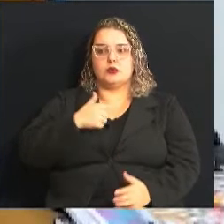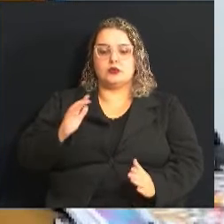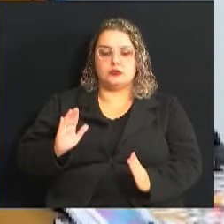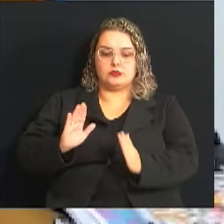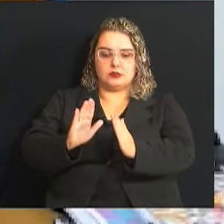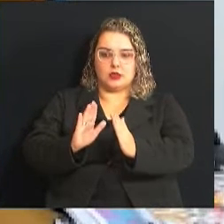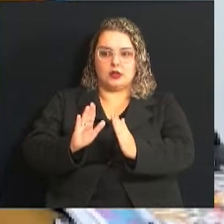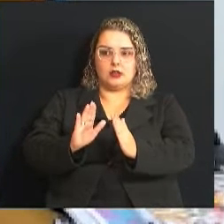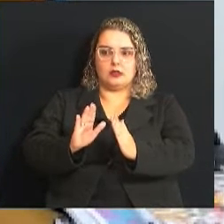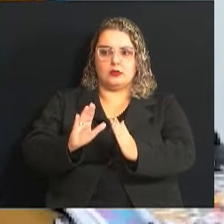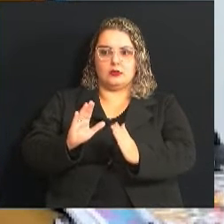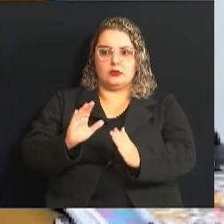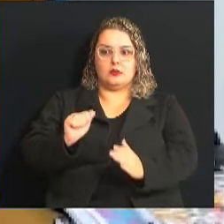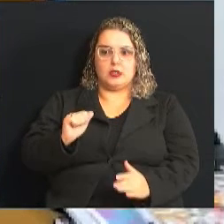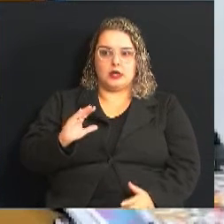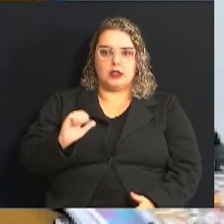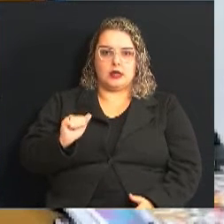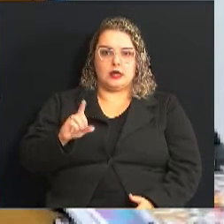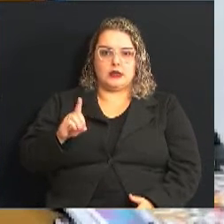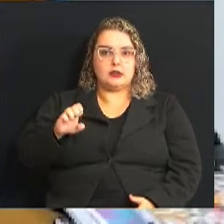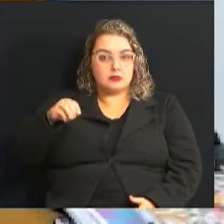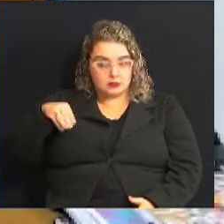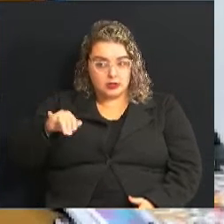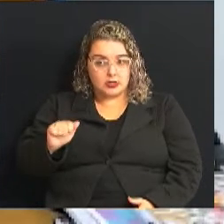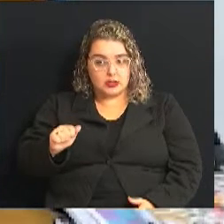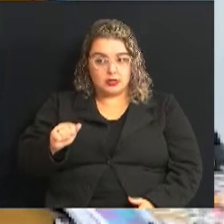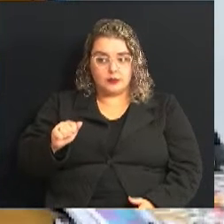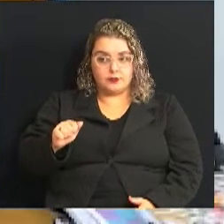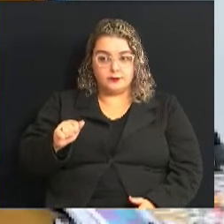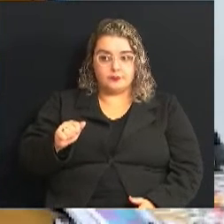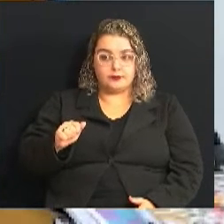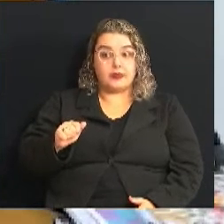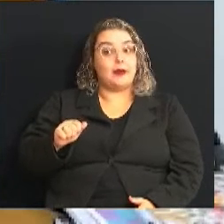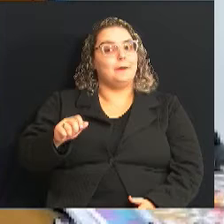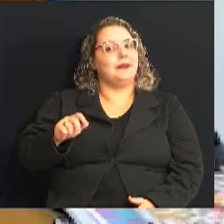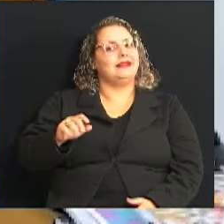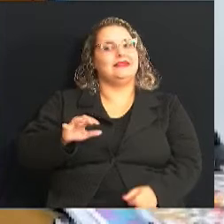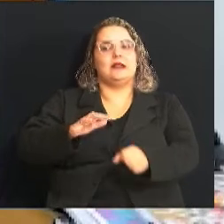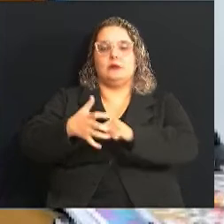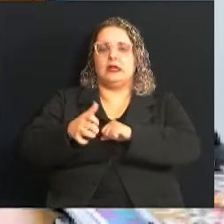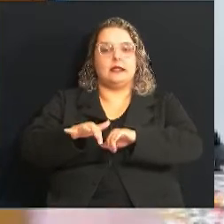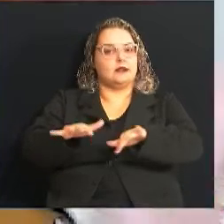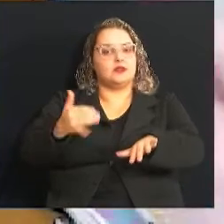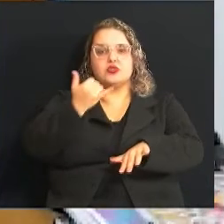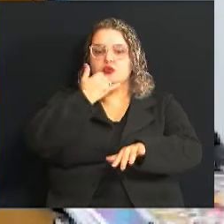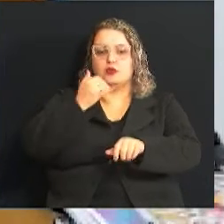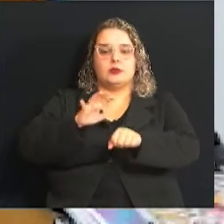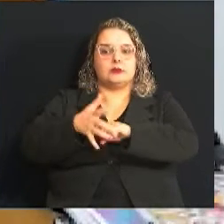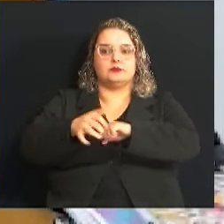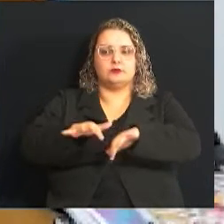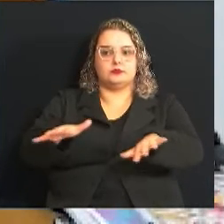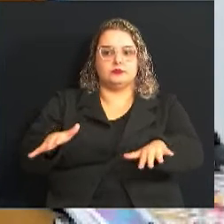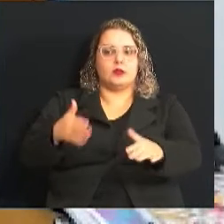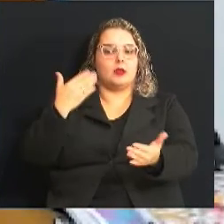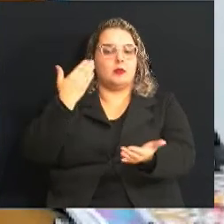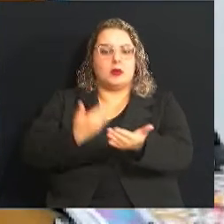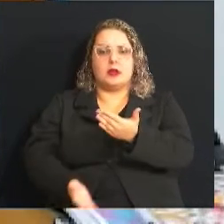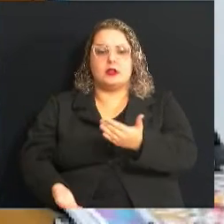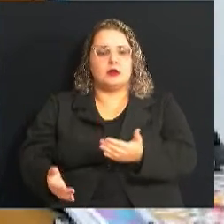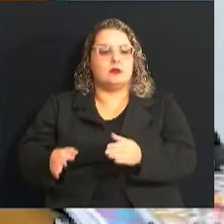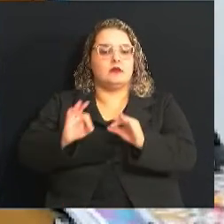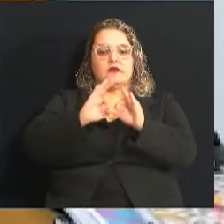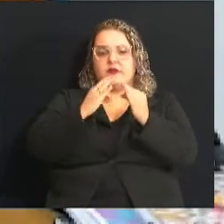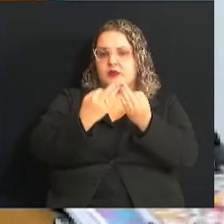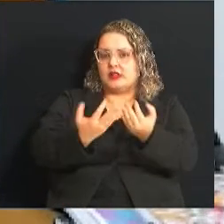à pandemia, muitas pessoas perderam alguém próximo, alguém especial, um professor, um parente próximo,